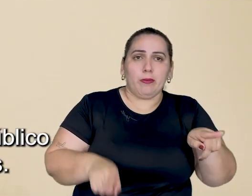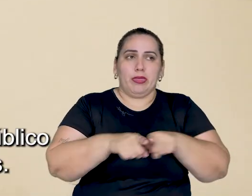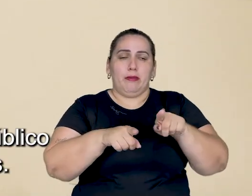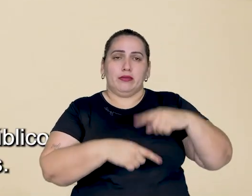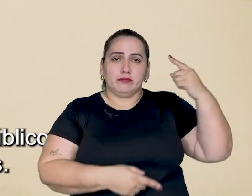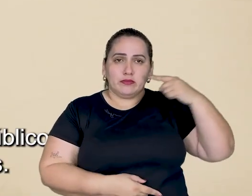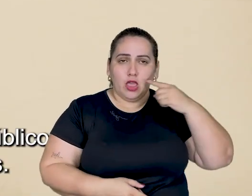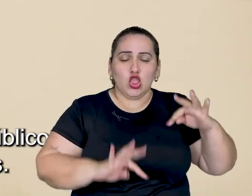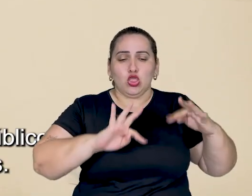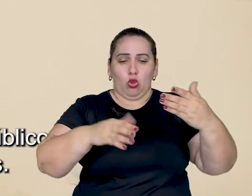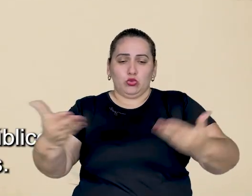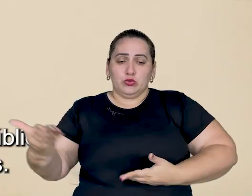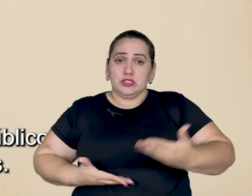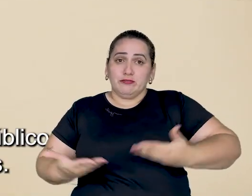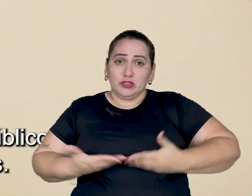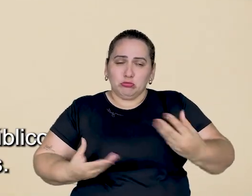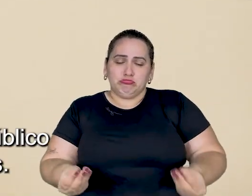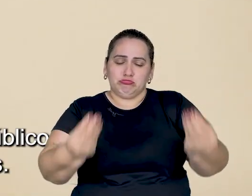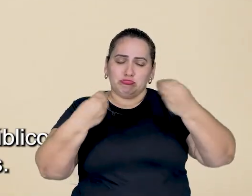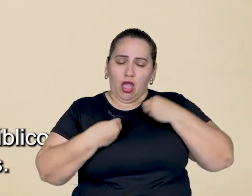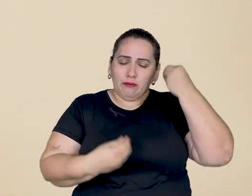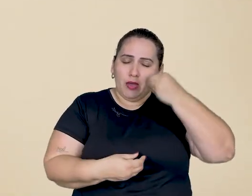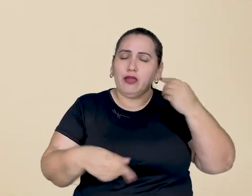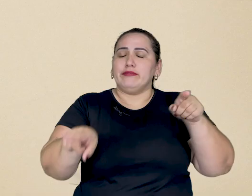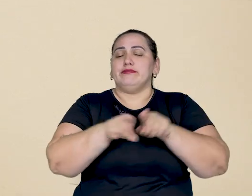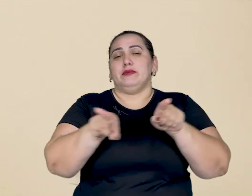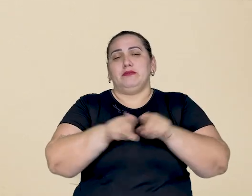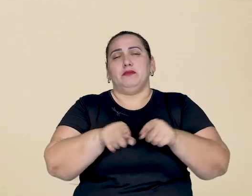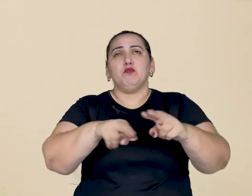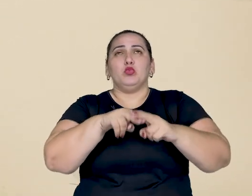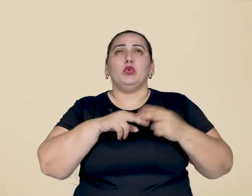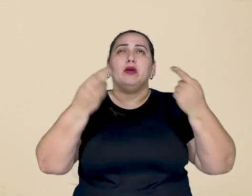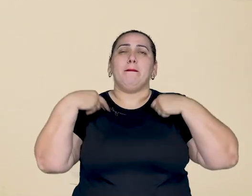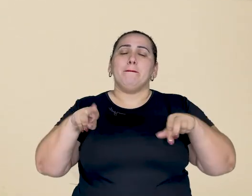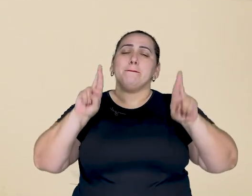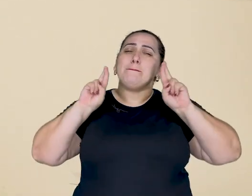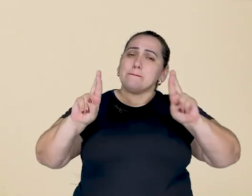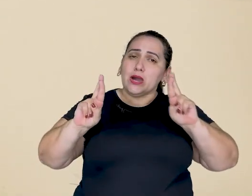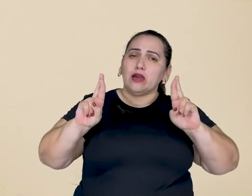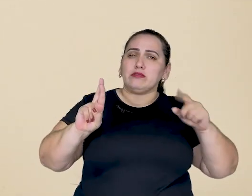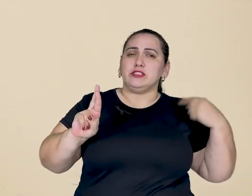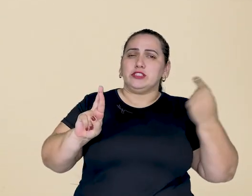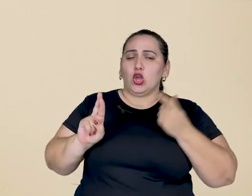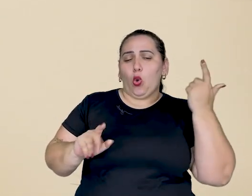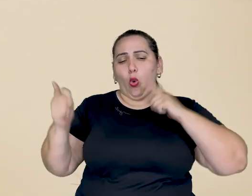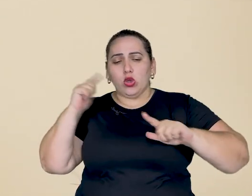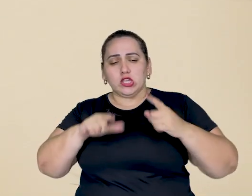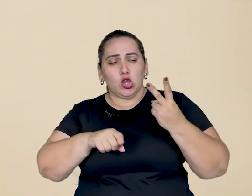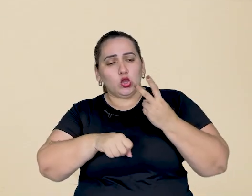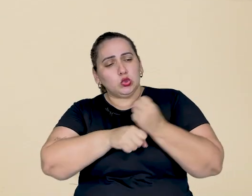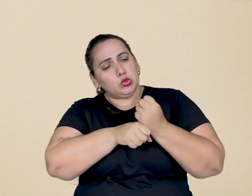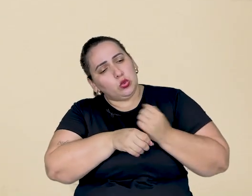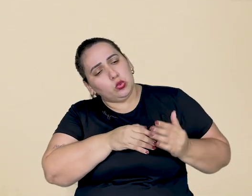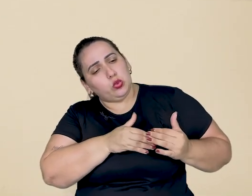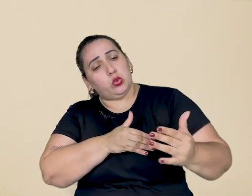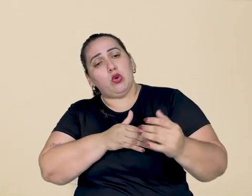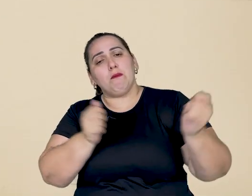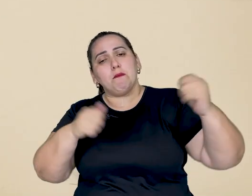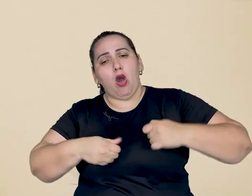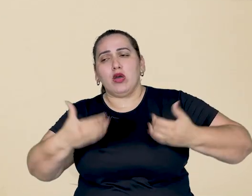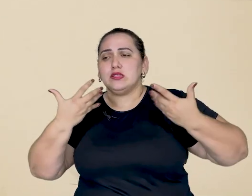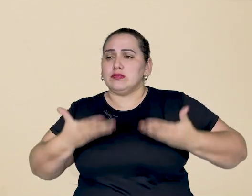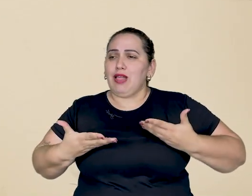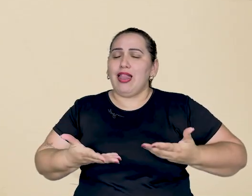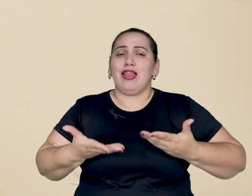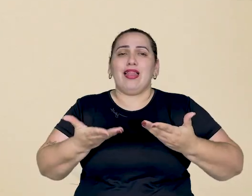quanto do Ministério Público, quanto da advocacia, quanto dos servidores. Eu não tenho dúvida disso. Então eu espero que a gente consiga trabalhar